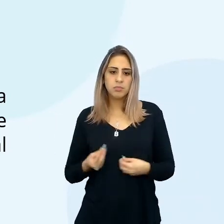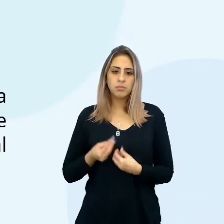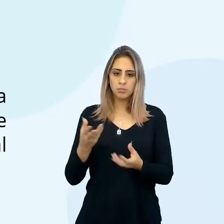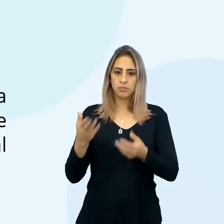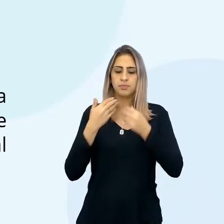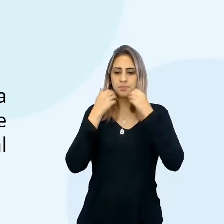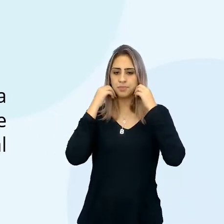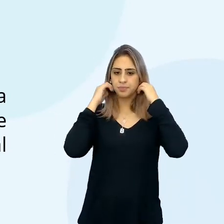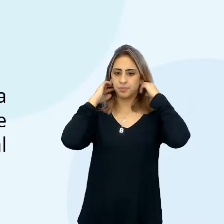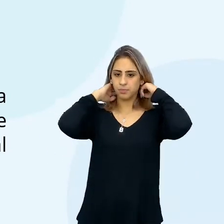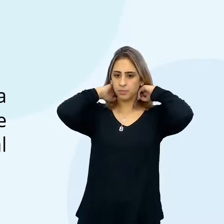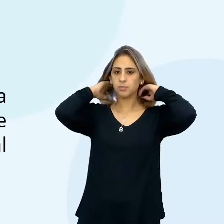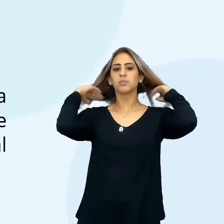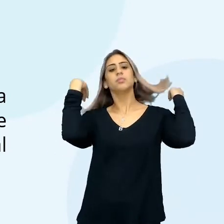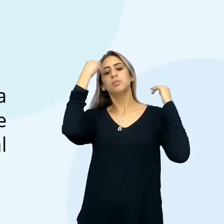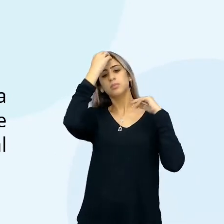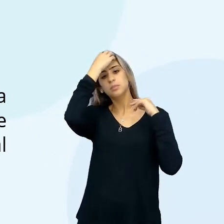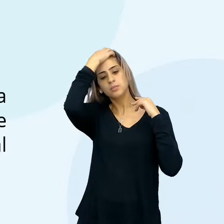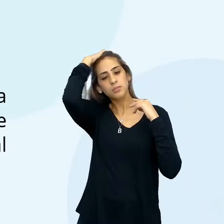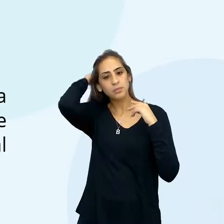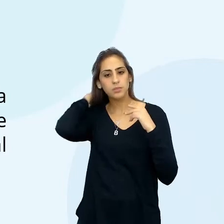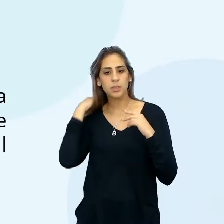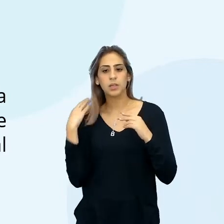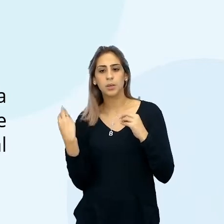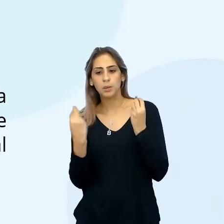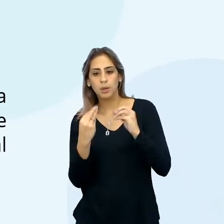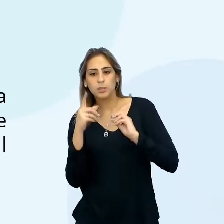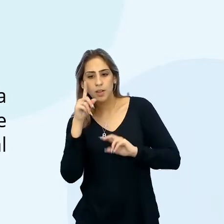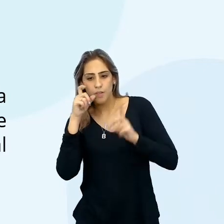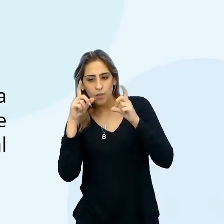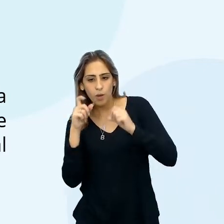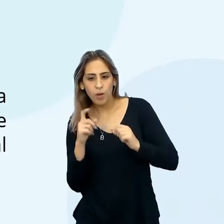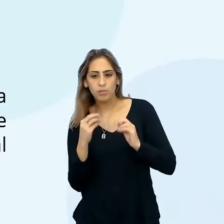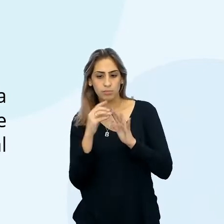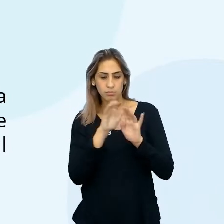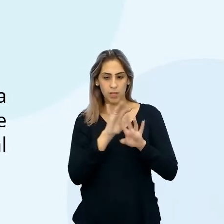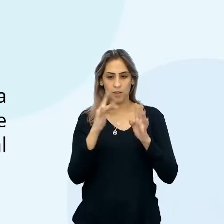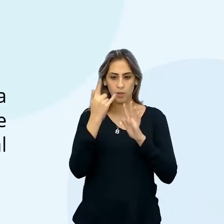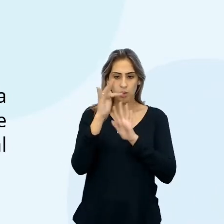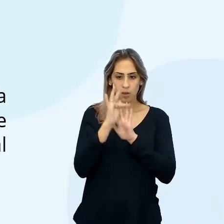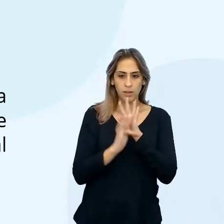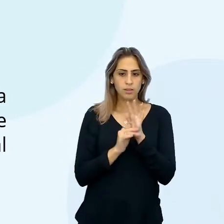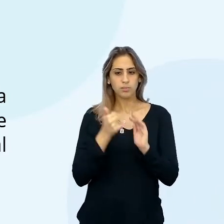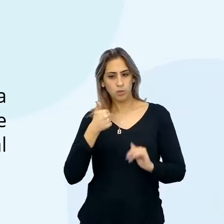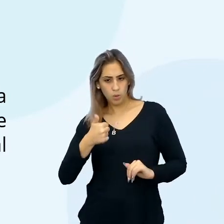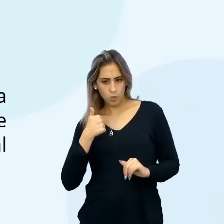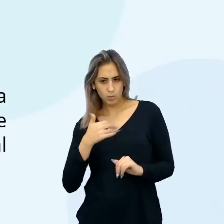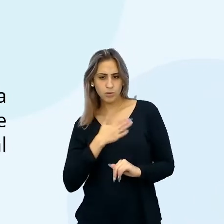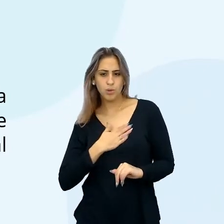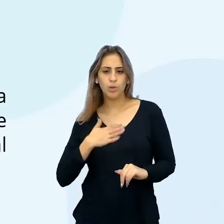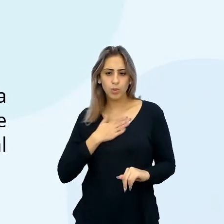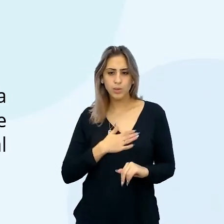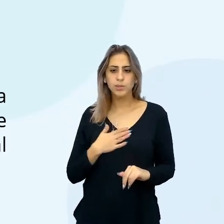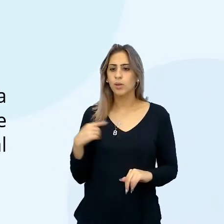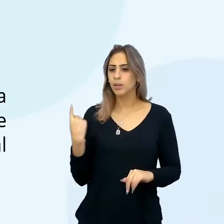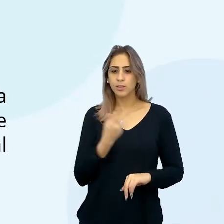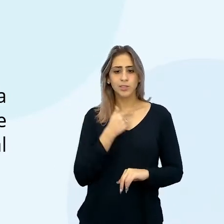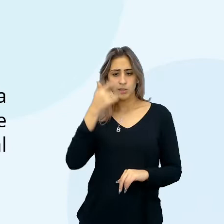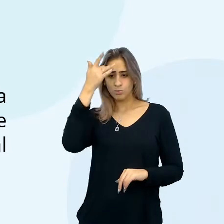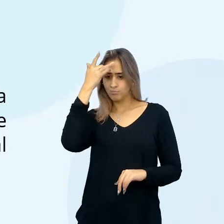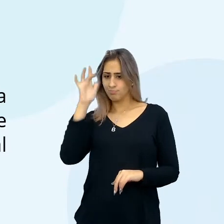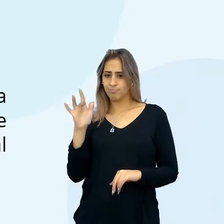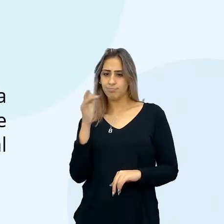Quando a gente posta fotos, quando a gente escreve textos, quando a gente dá um gostar, um curtir, enfim, a gente não sabe,